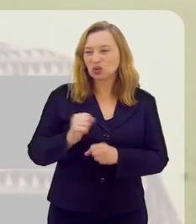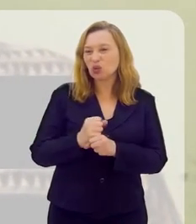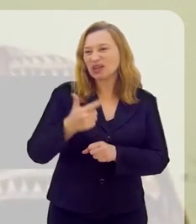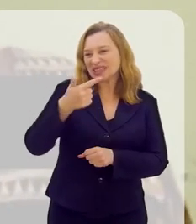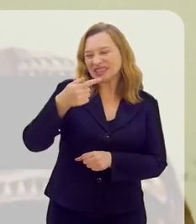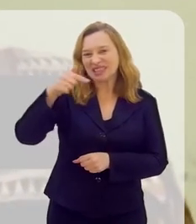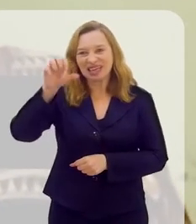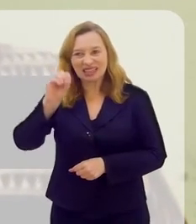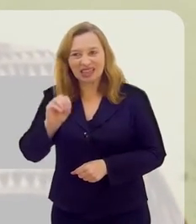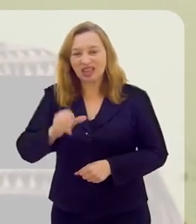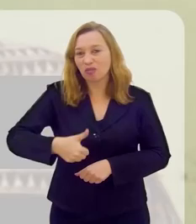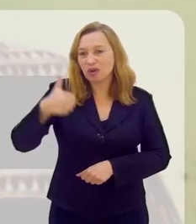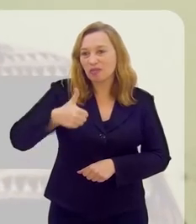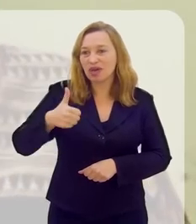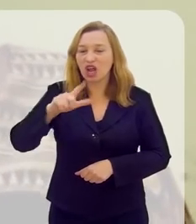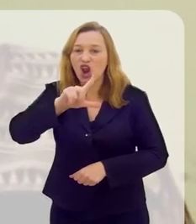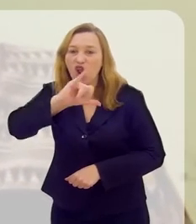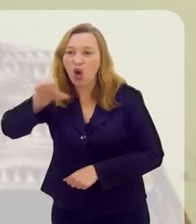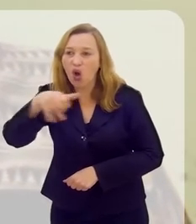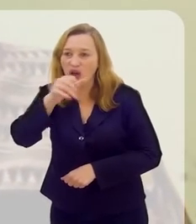de 70, abriu a primeira loja